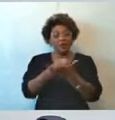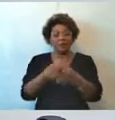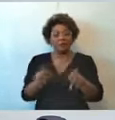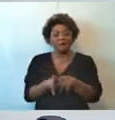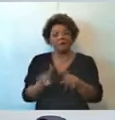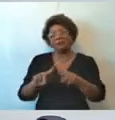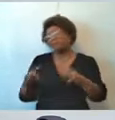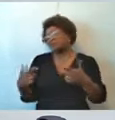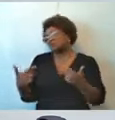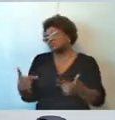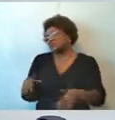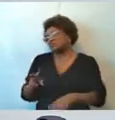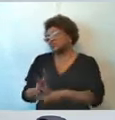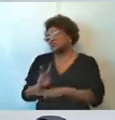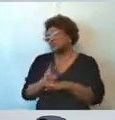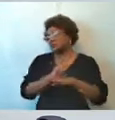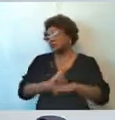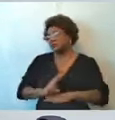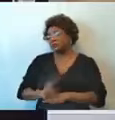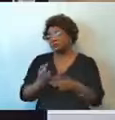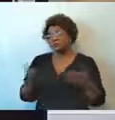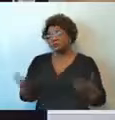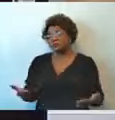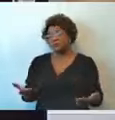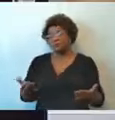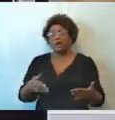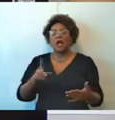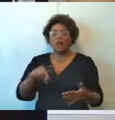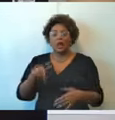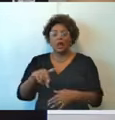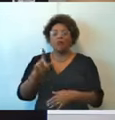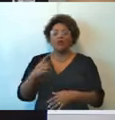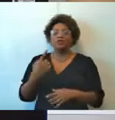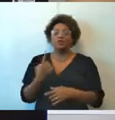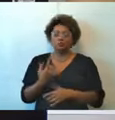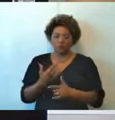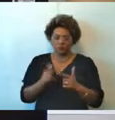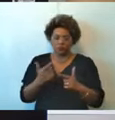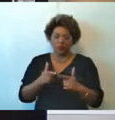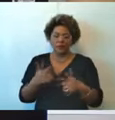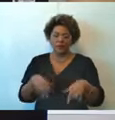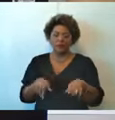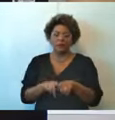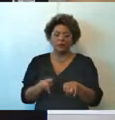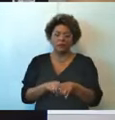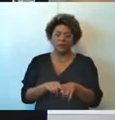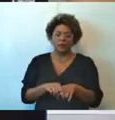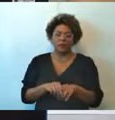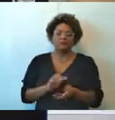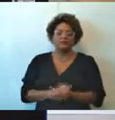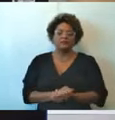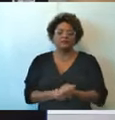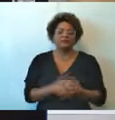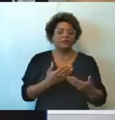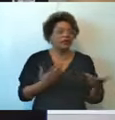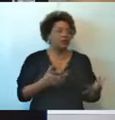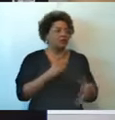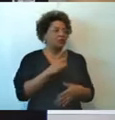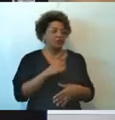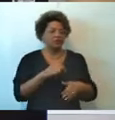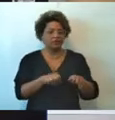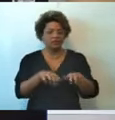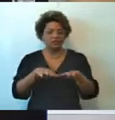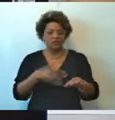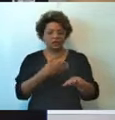dos problemas. Nós tivemos na audiência pública anterior, o pessoal